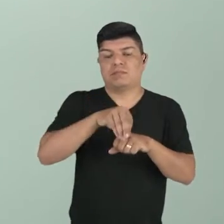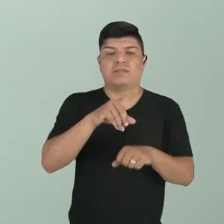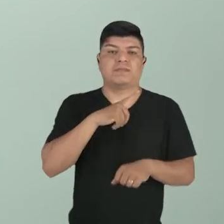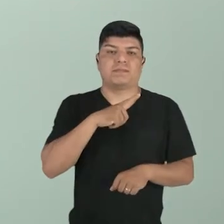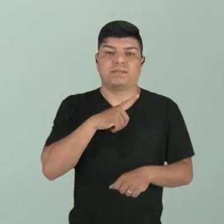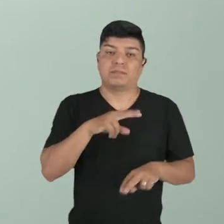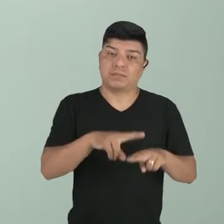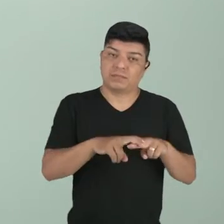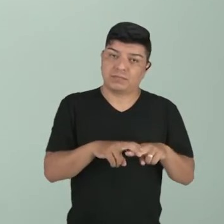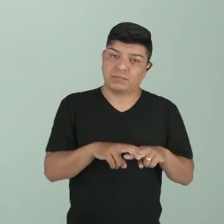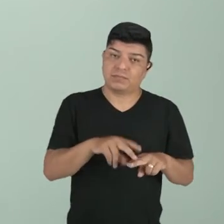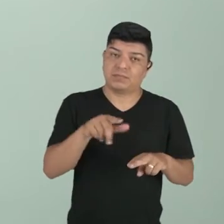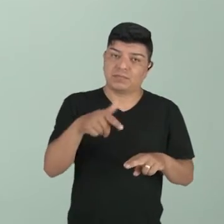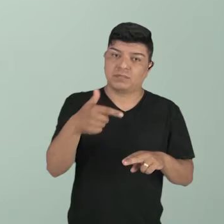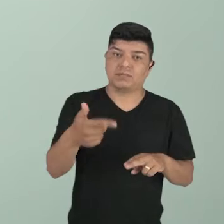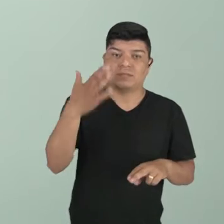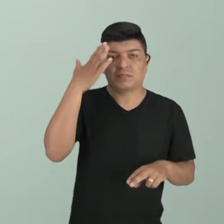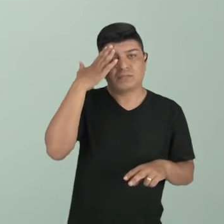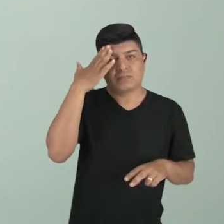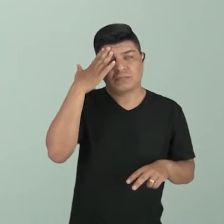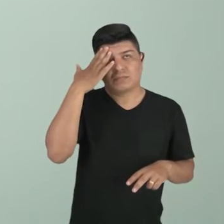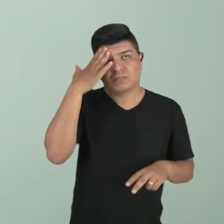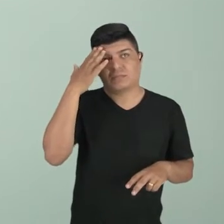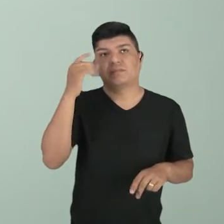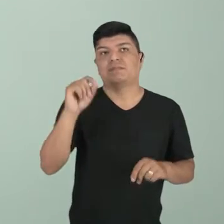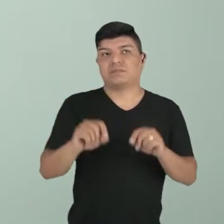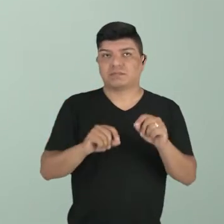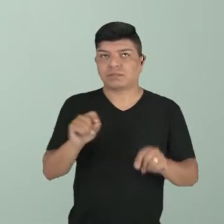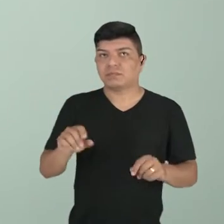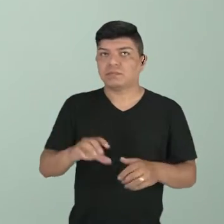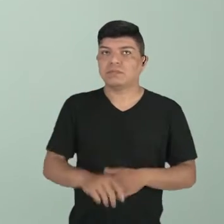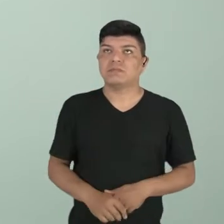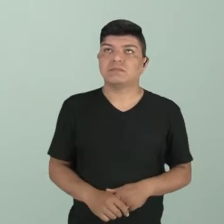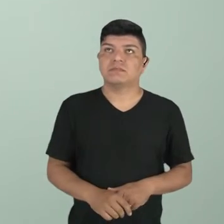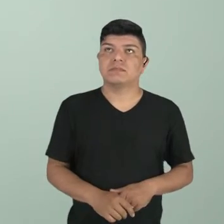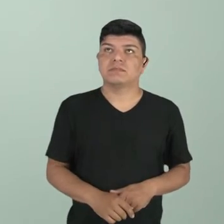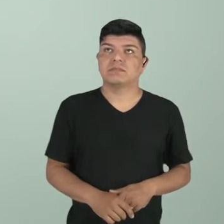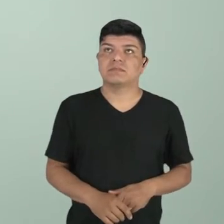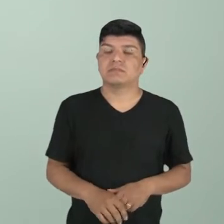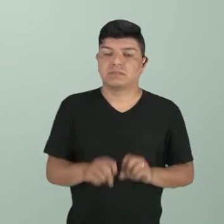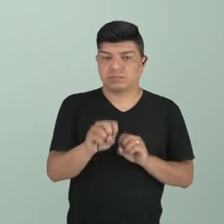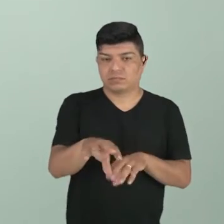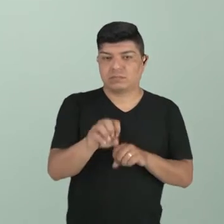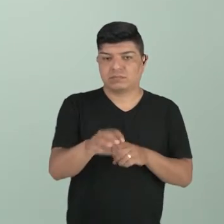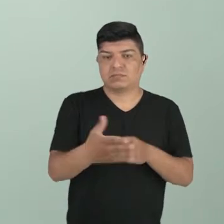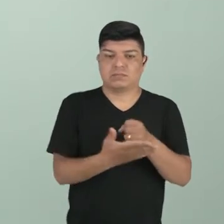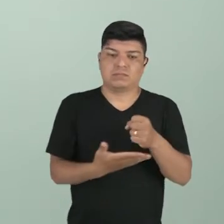tem. Logo, você vai saber, né? E é isso que a